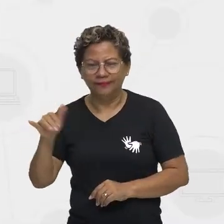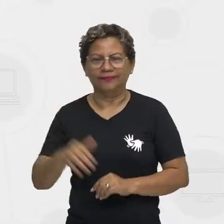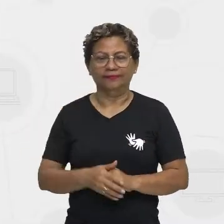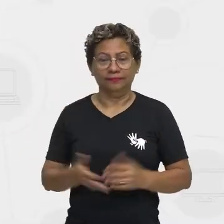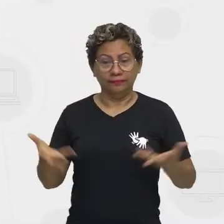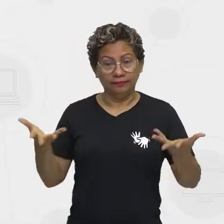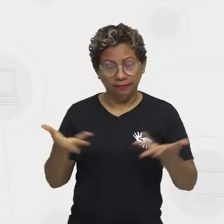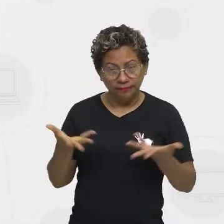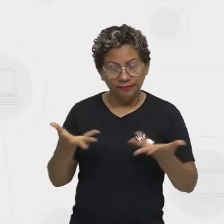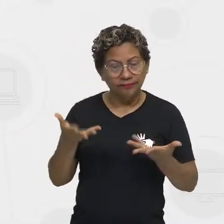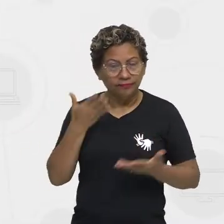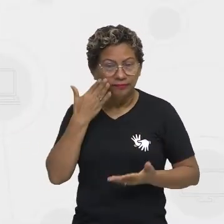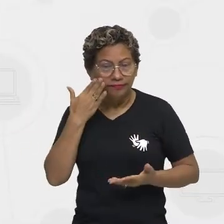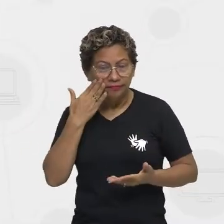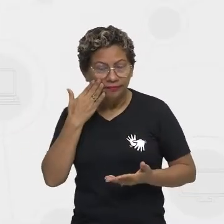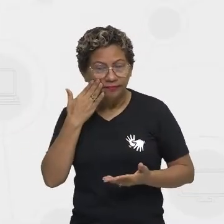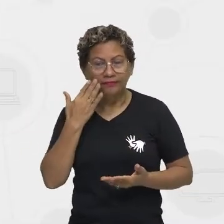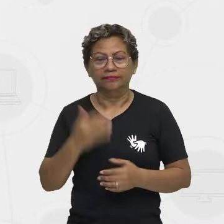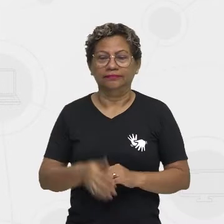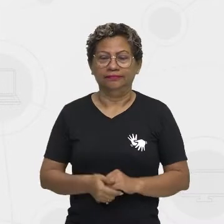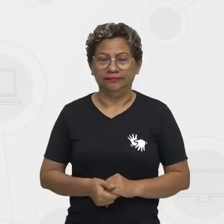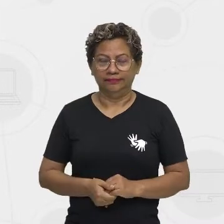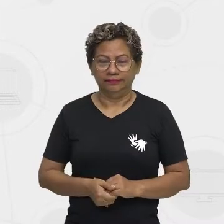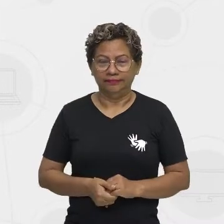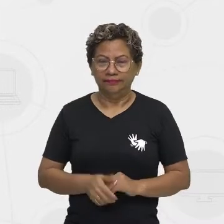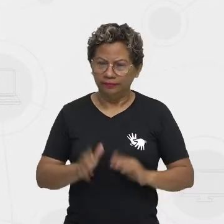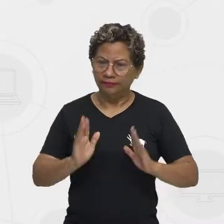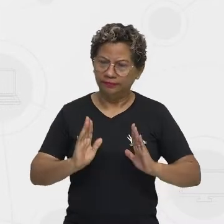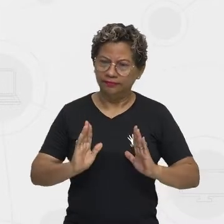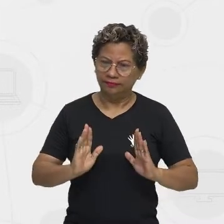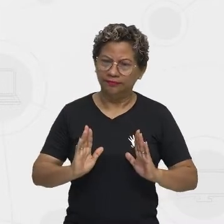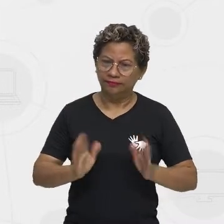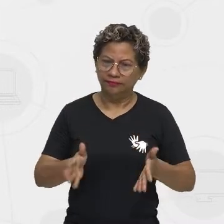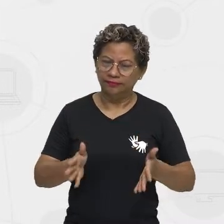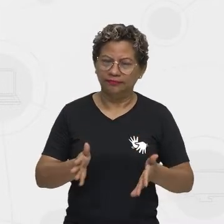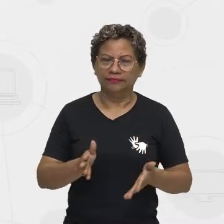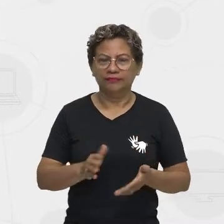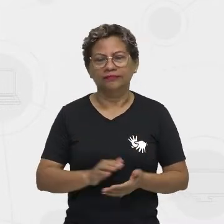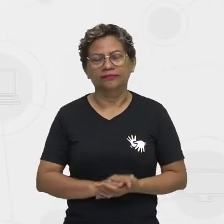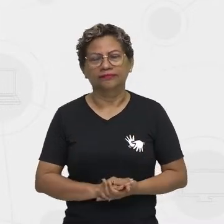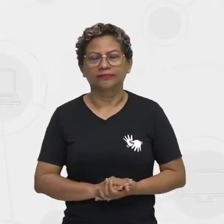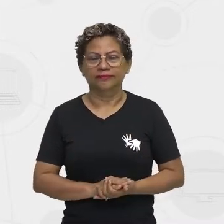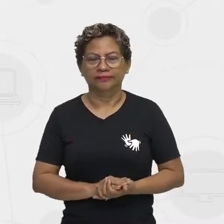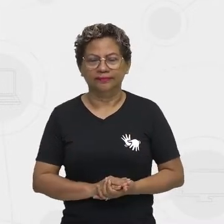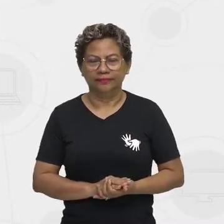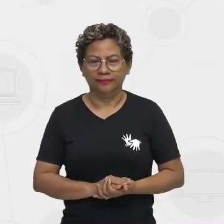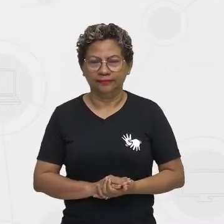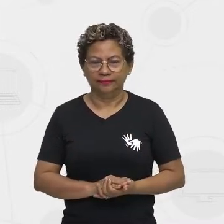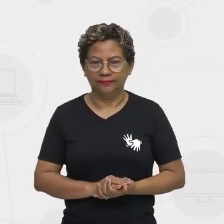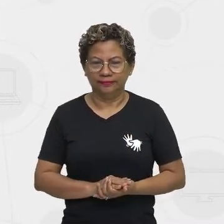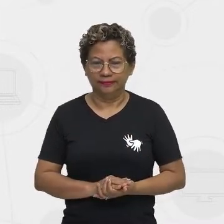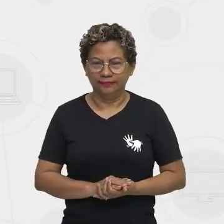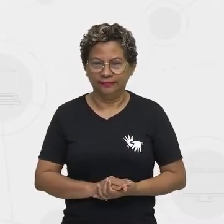a nossa aula, aí está o conteúdo para você, né? Já estamos aqui nesse